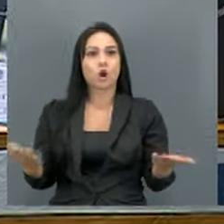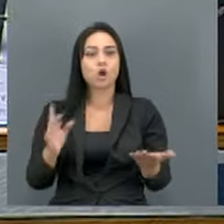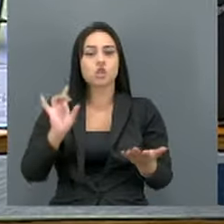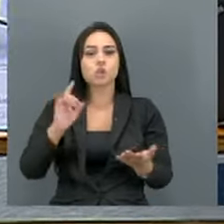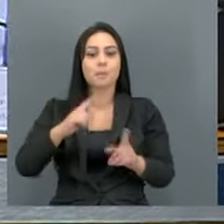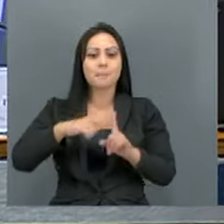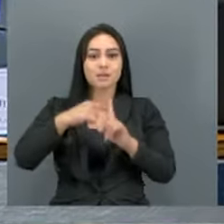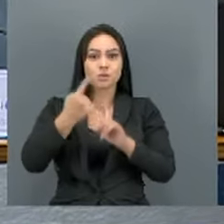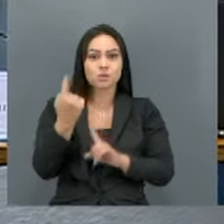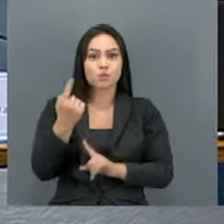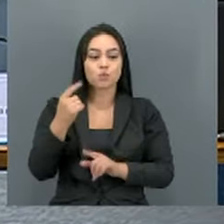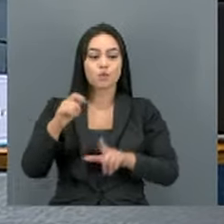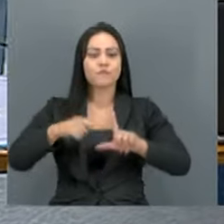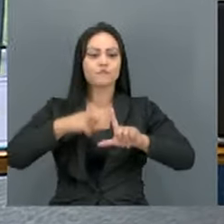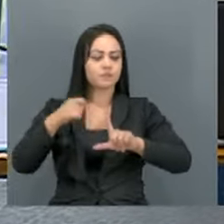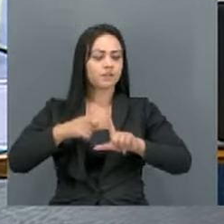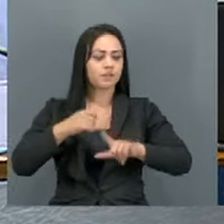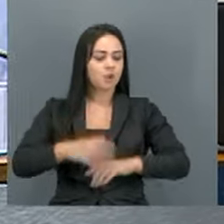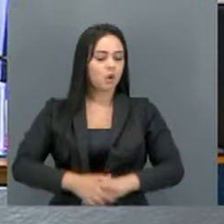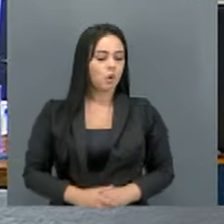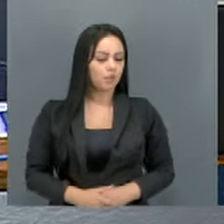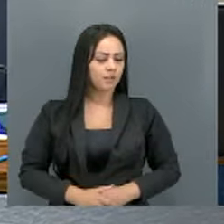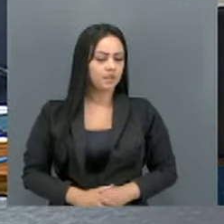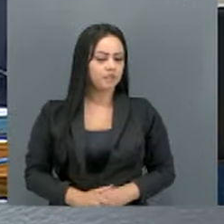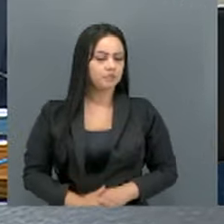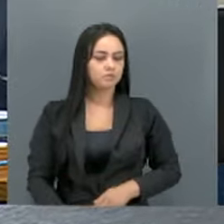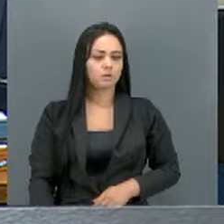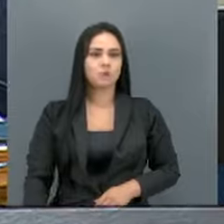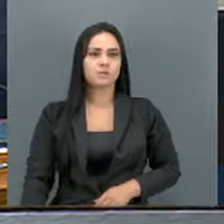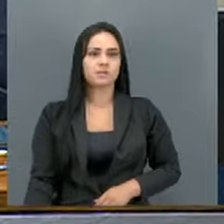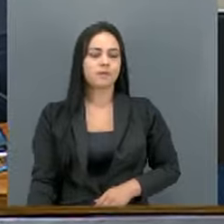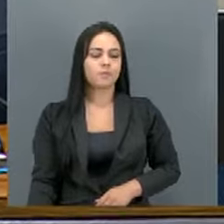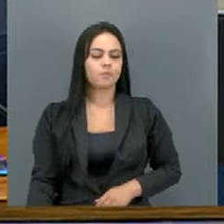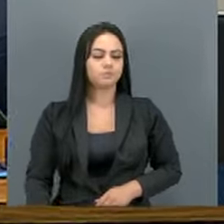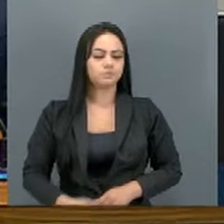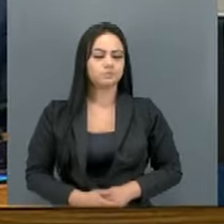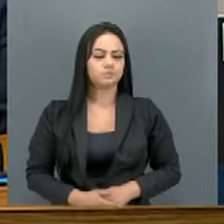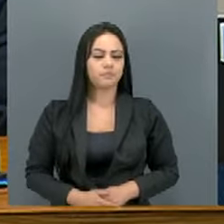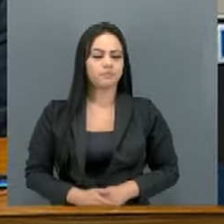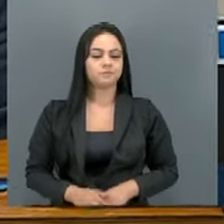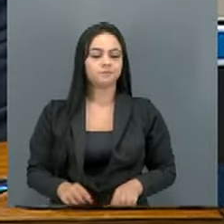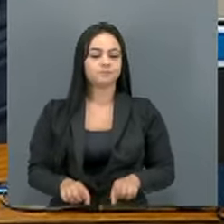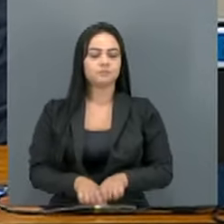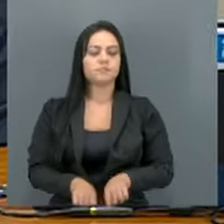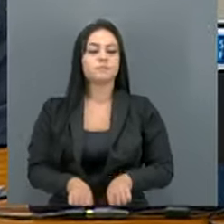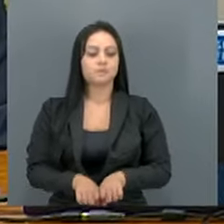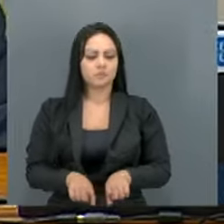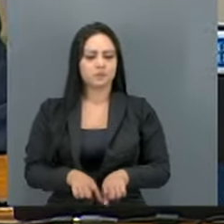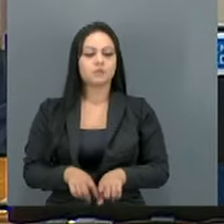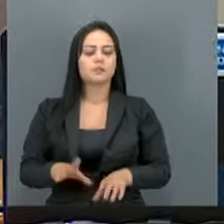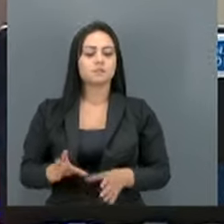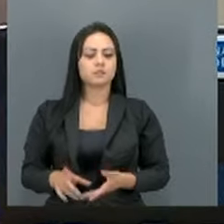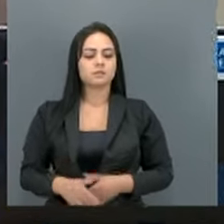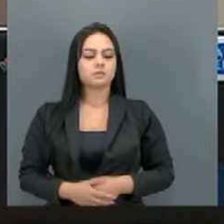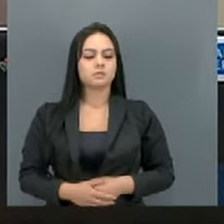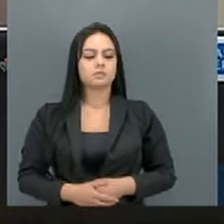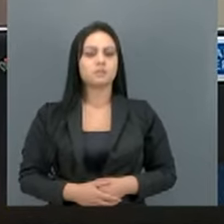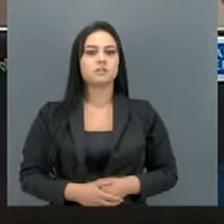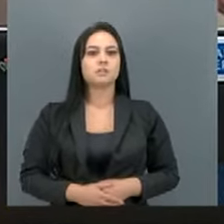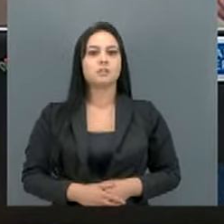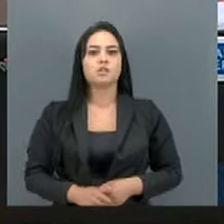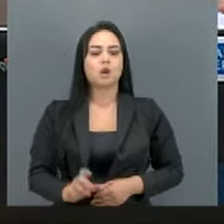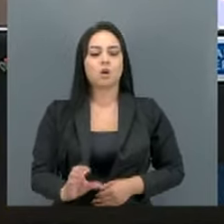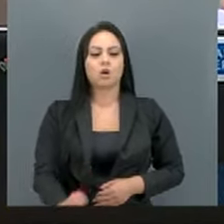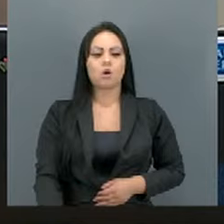para mostrar que está havendo uma guerra civil neste país mesmo. Negam, a imprensa esconde. Esse vídeo